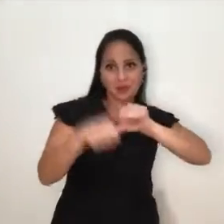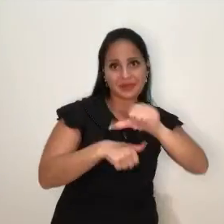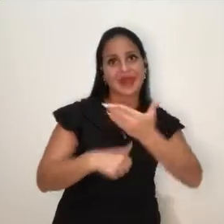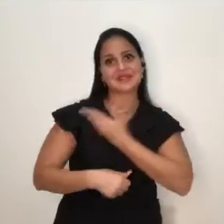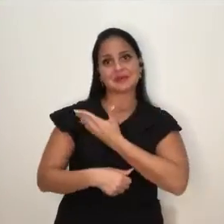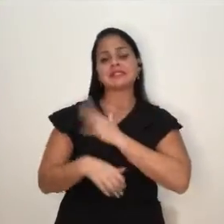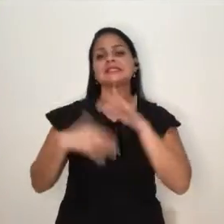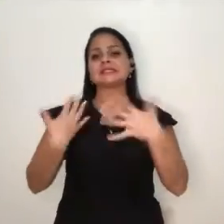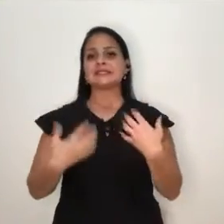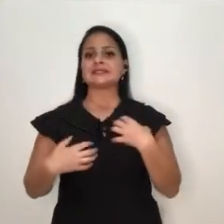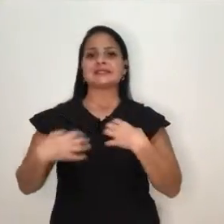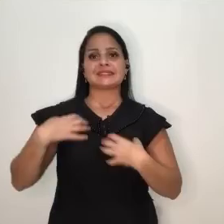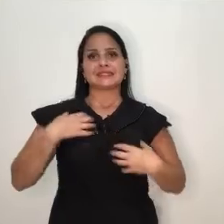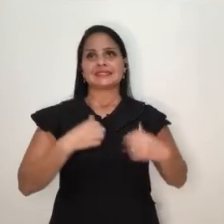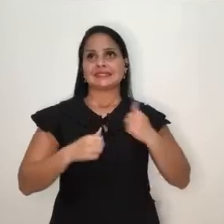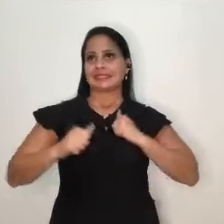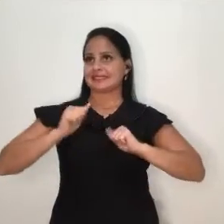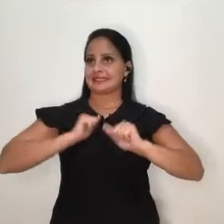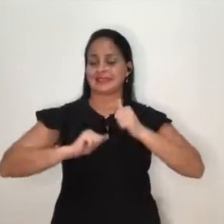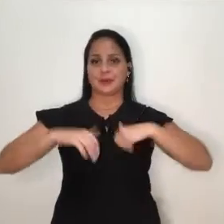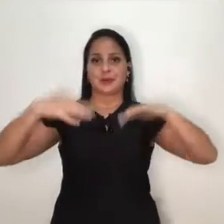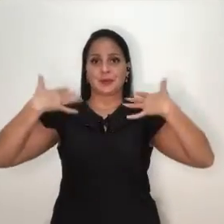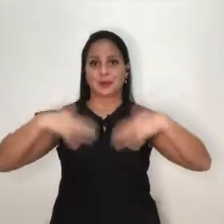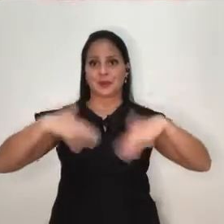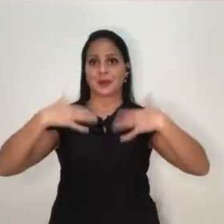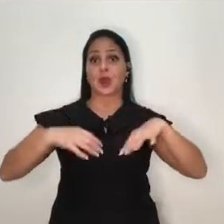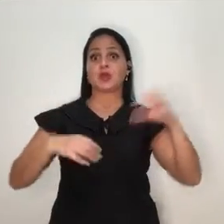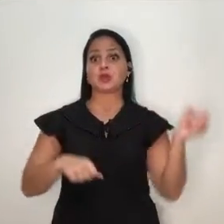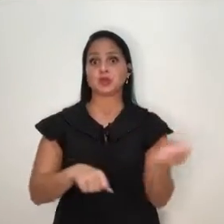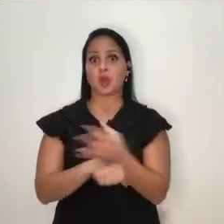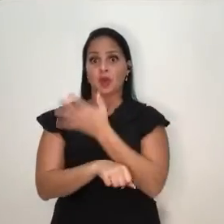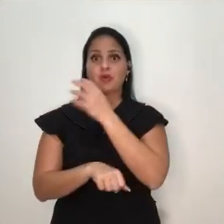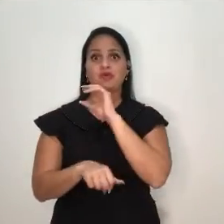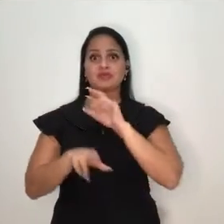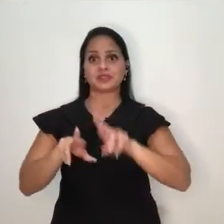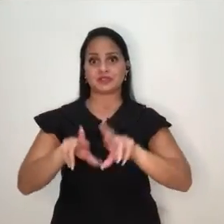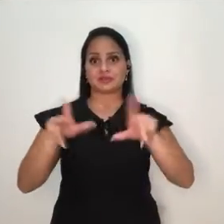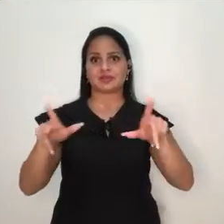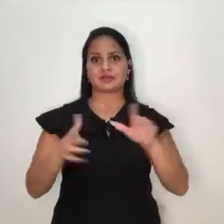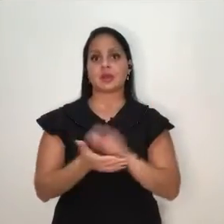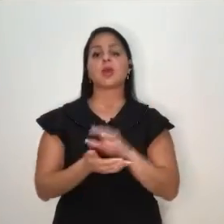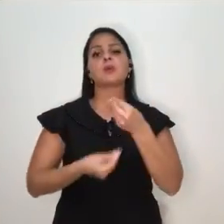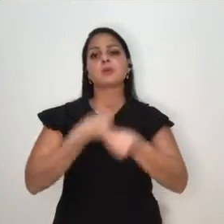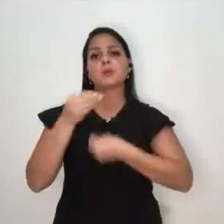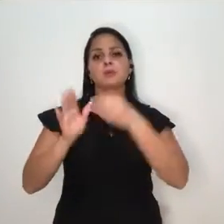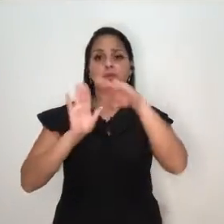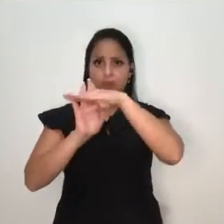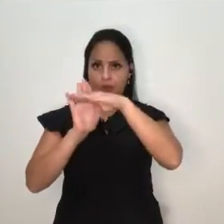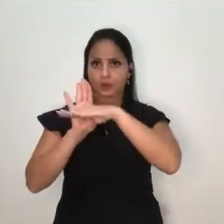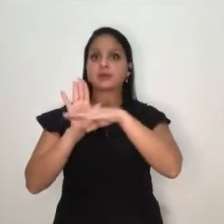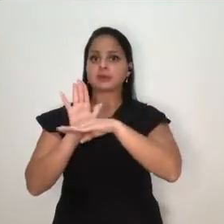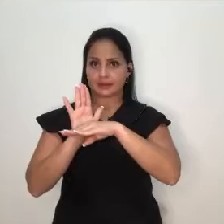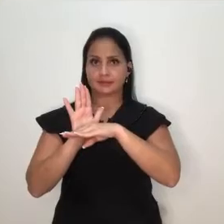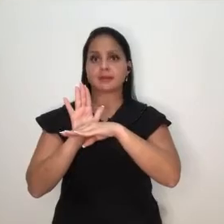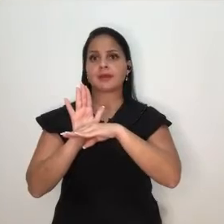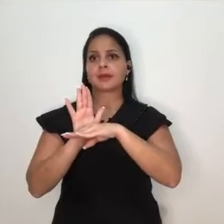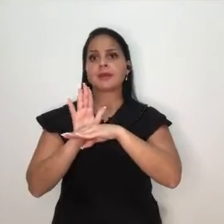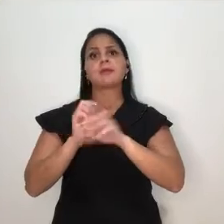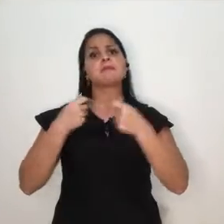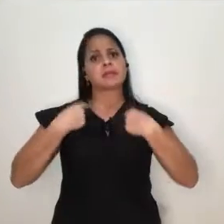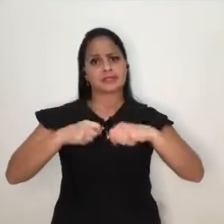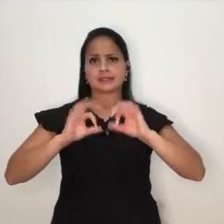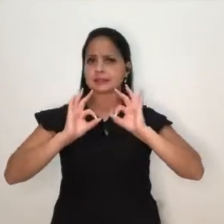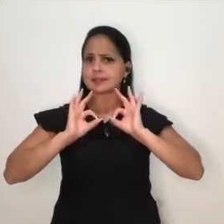com aquela ansiedade e aquela expectativa do novo, do diferente, né? E como é um programa que você tem que ir